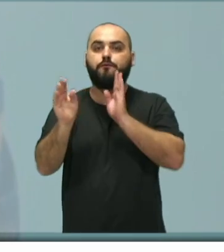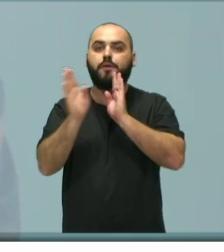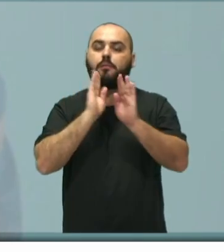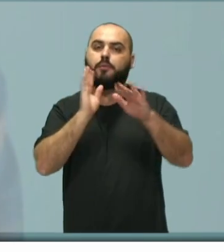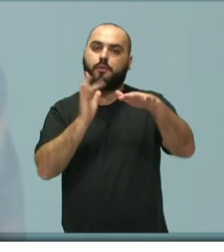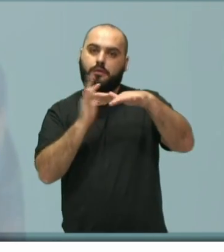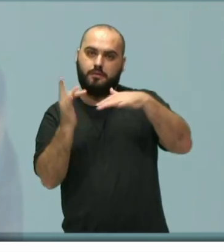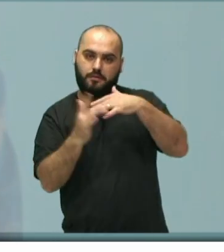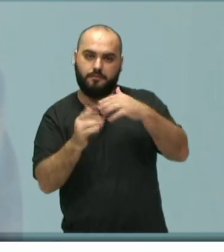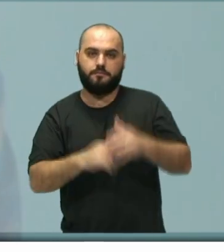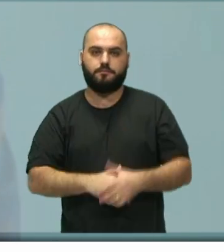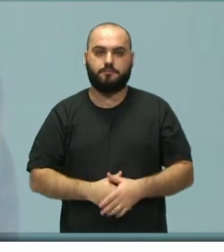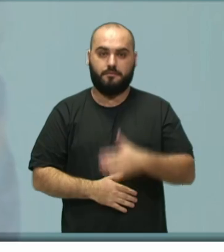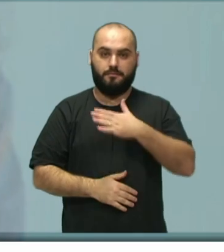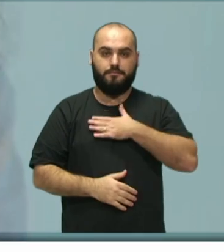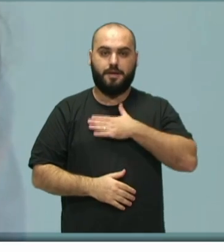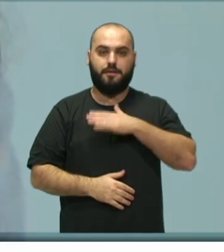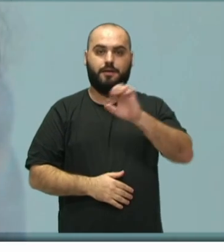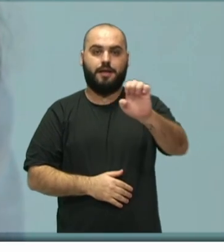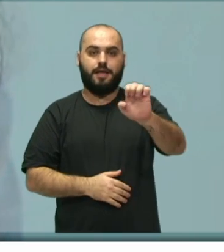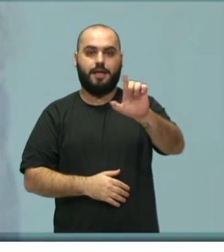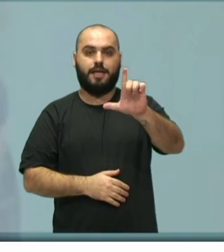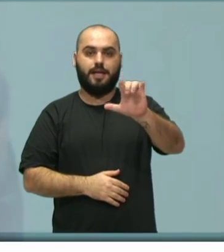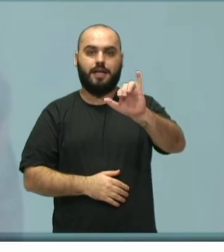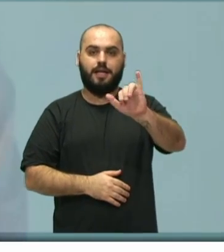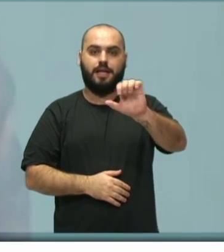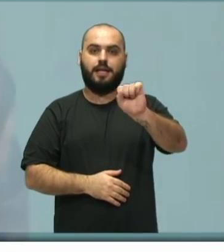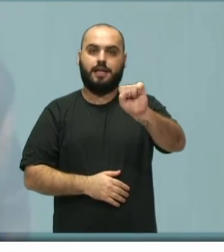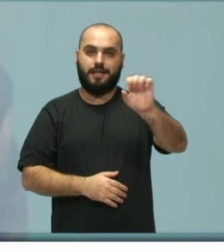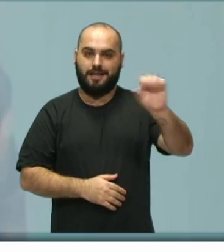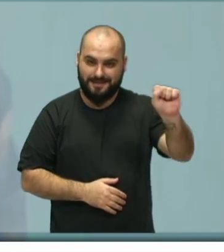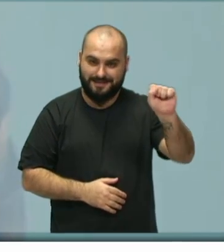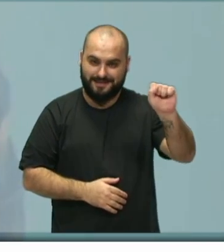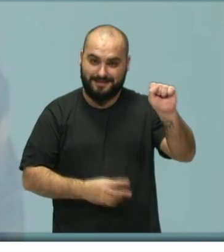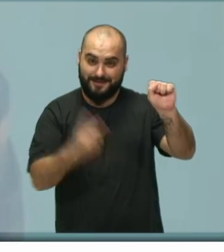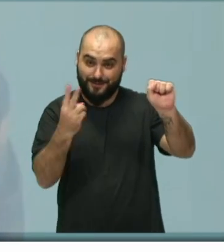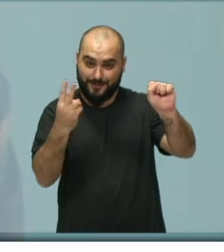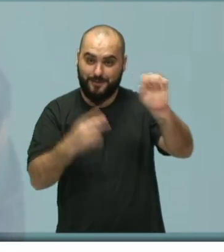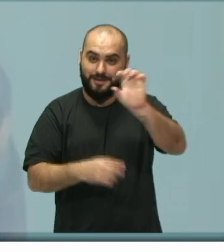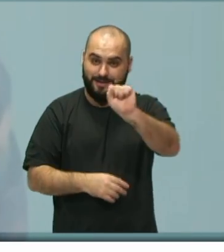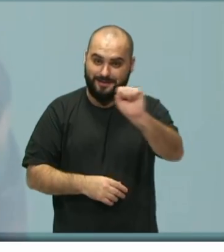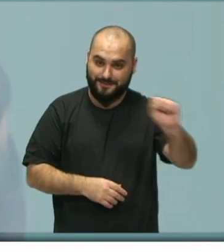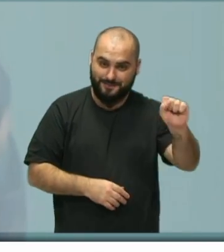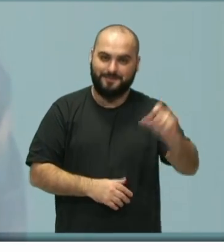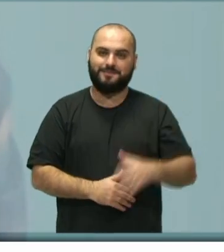Instagram. O meu Elis é com 2 S, Elis de Castro.